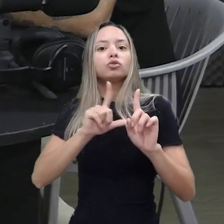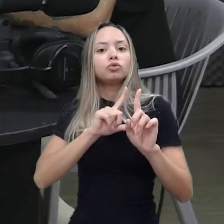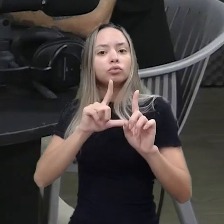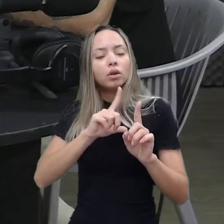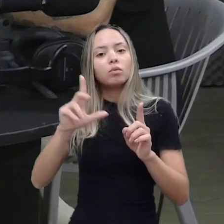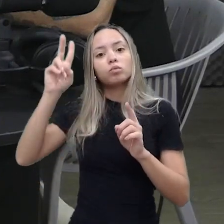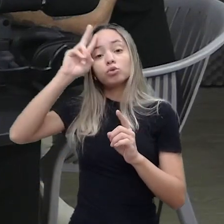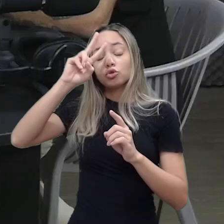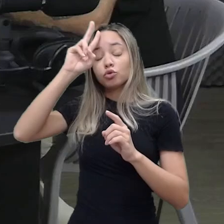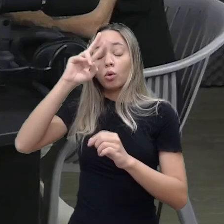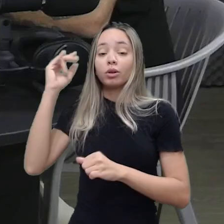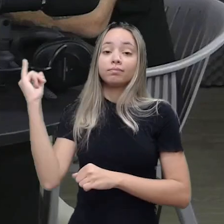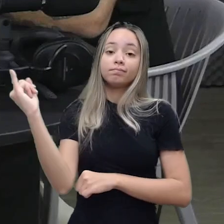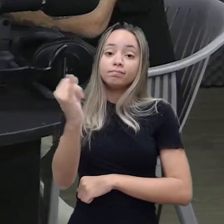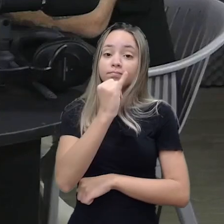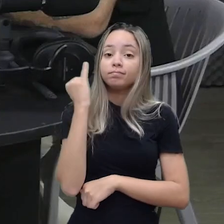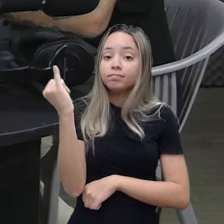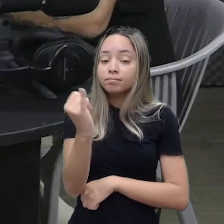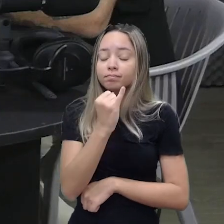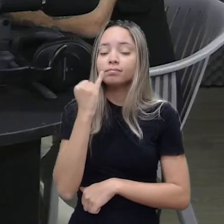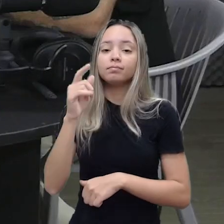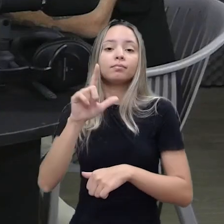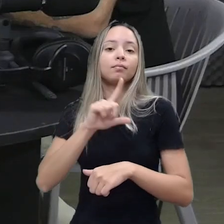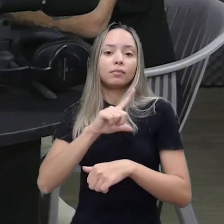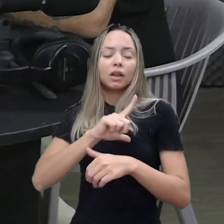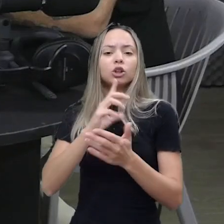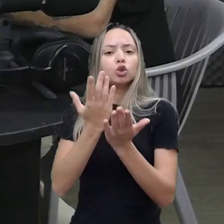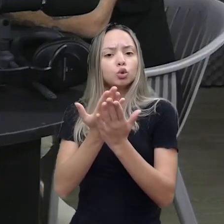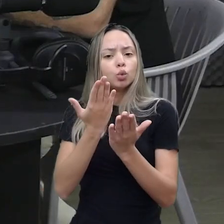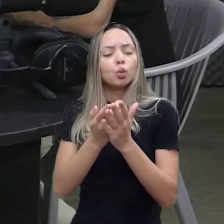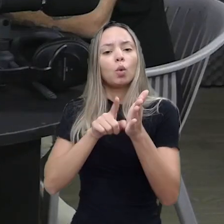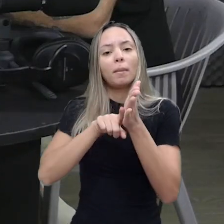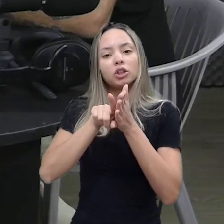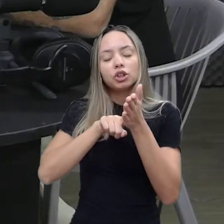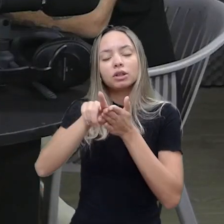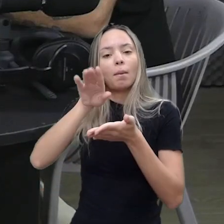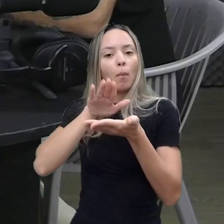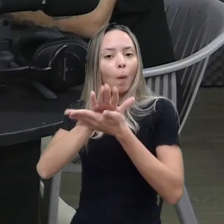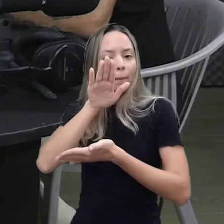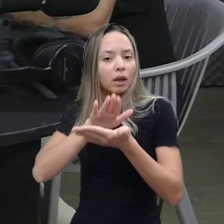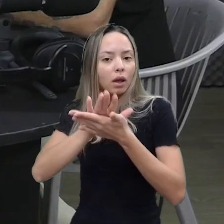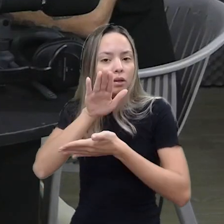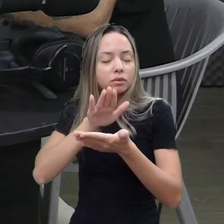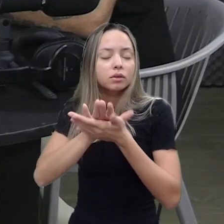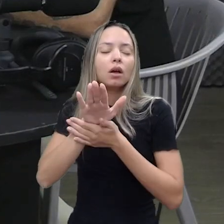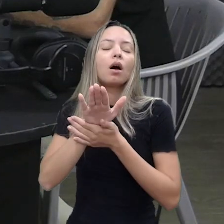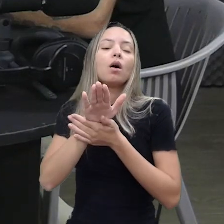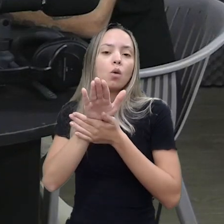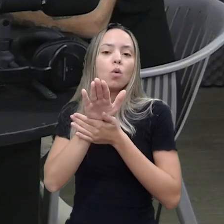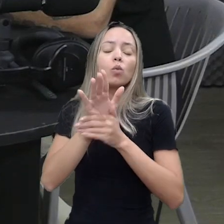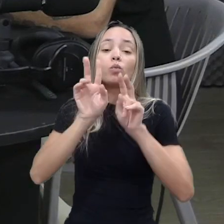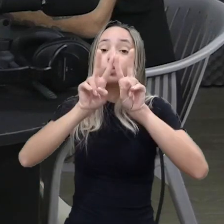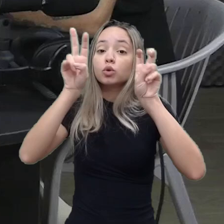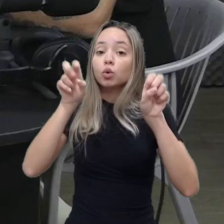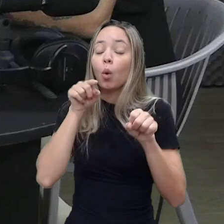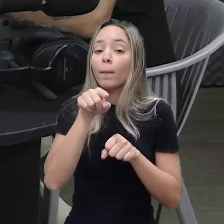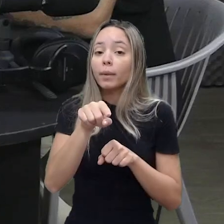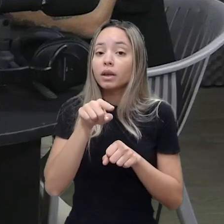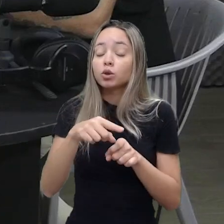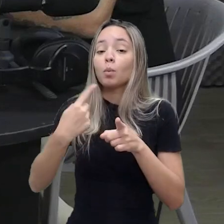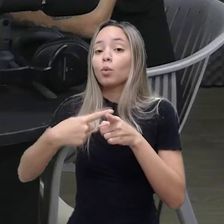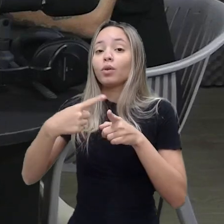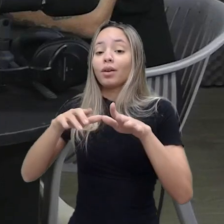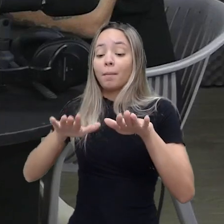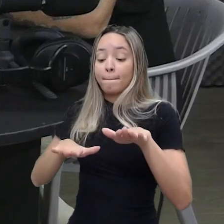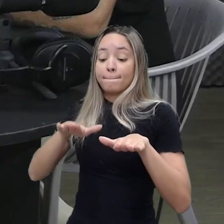documentos públicos, mas também em suas conferências, estudos, pesquisas e publicações, justamente sobre essa questão, que o primeiro